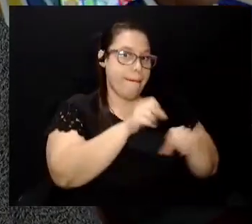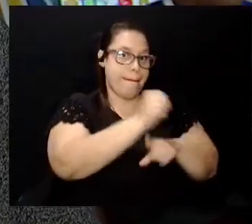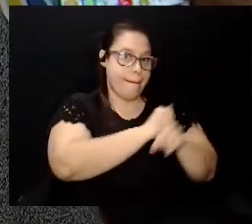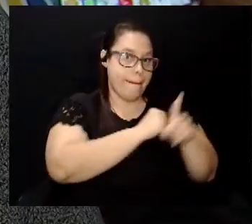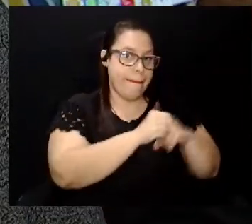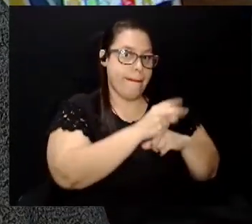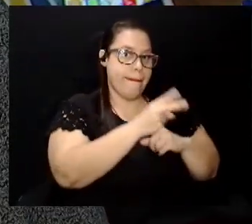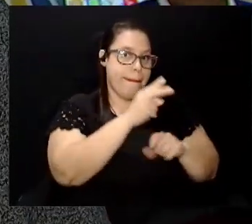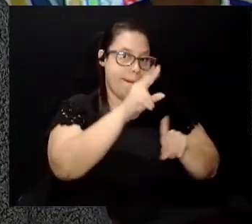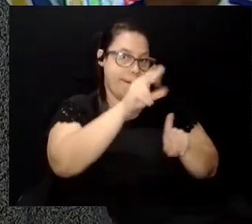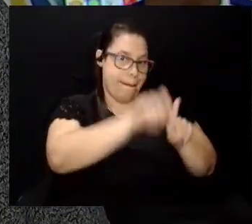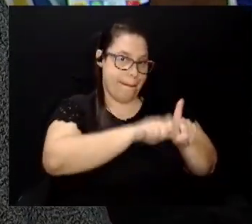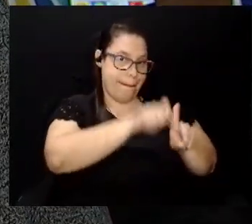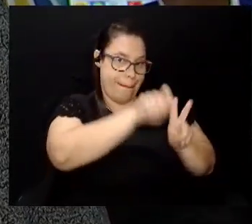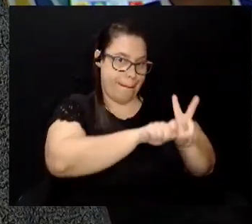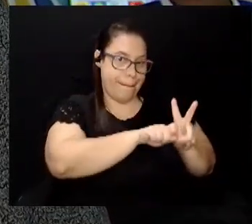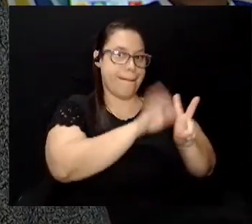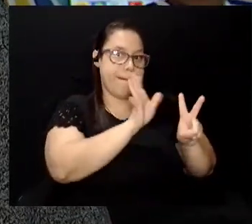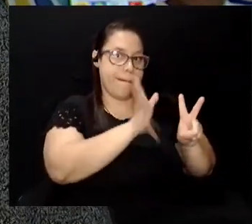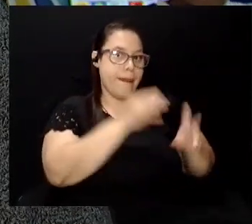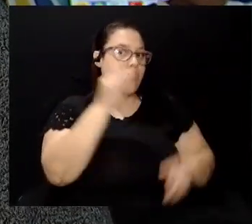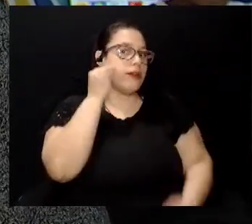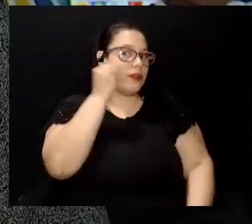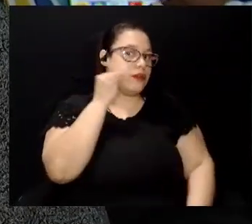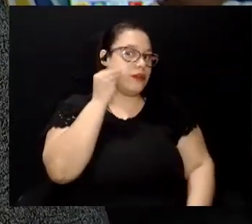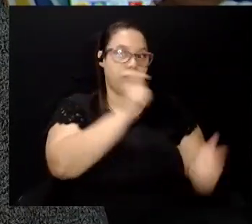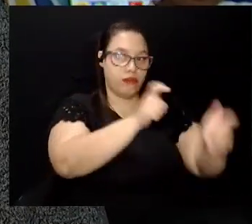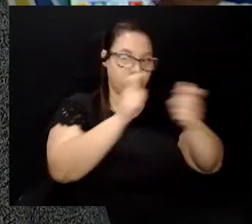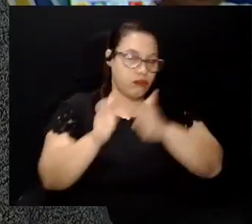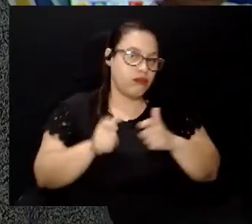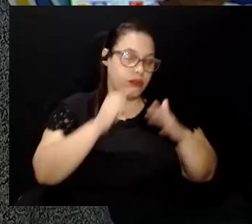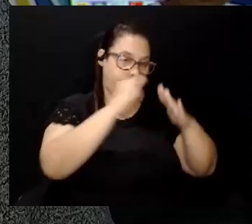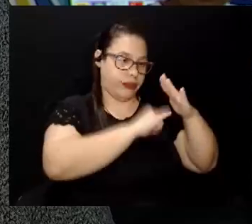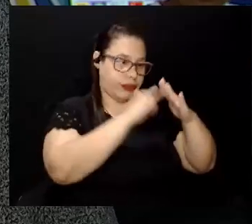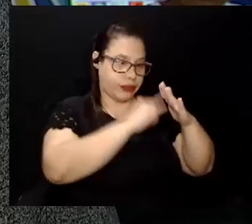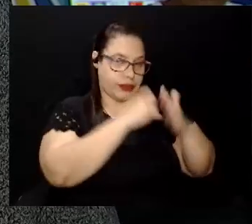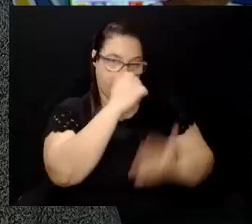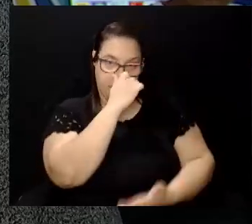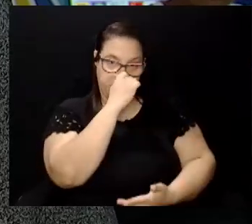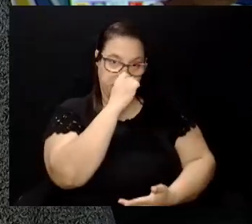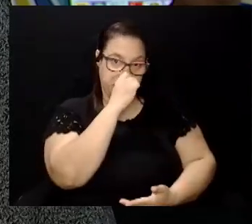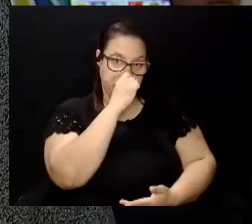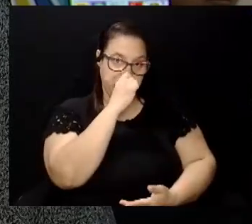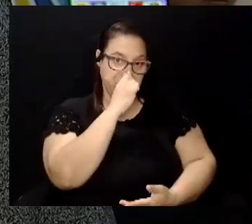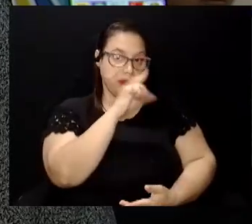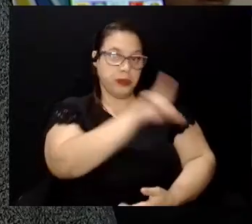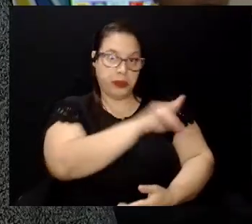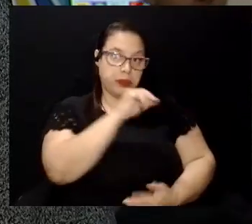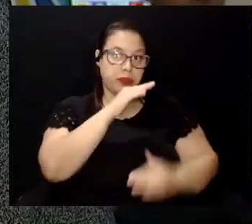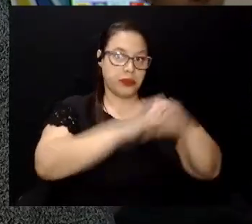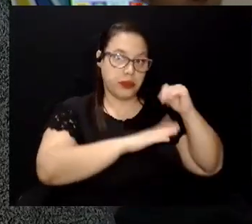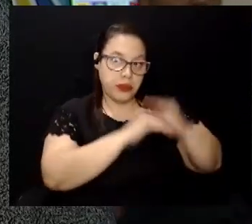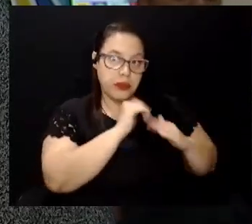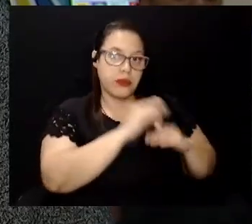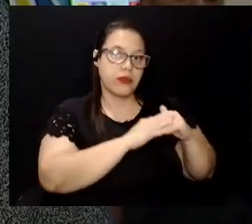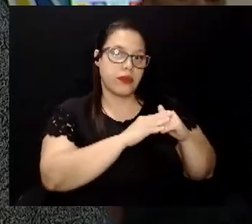2 meses, mas já tenho experiências em outras instituições. Eu escolho essa área da assistência social porque é uma área